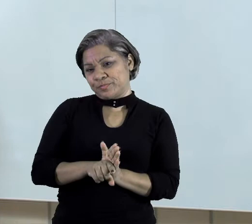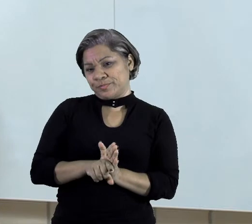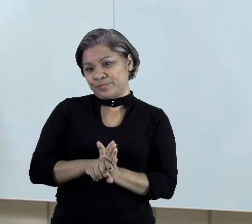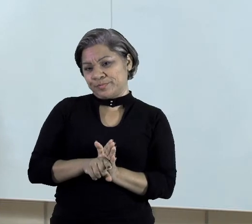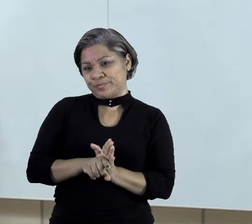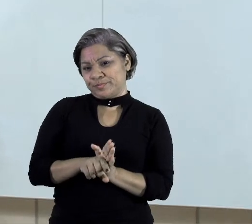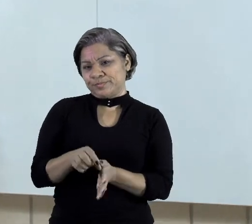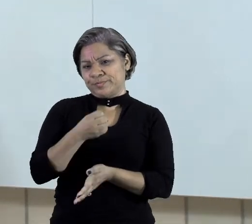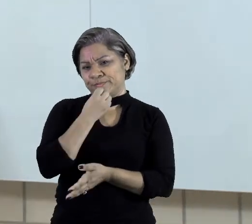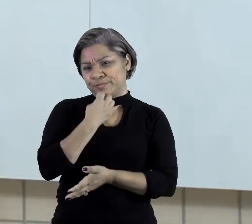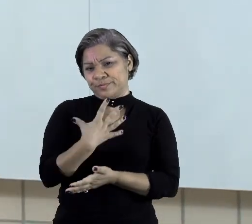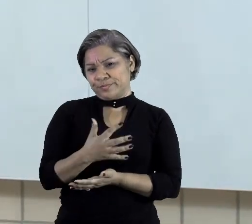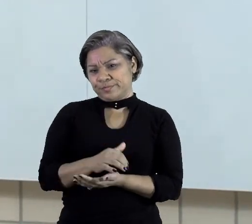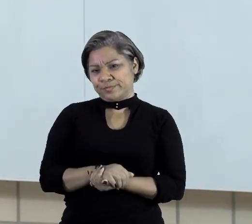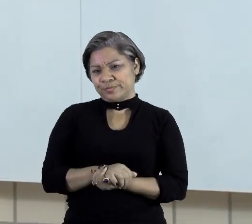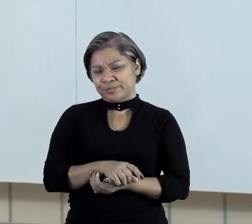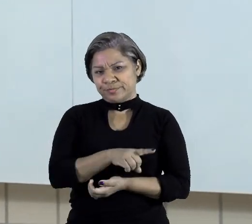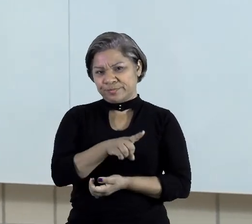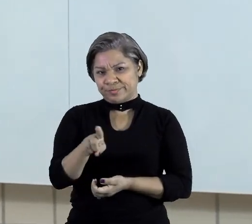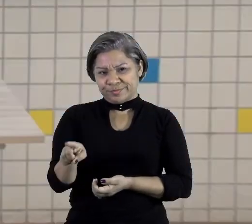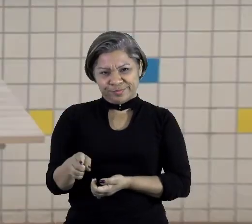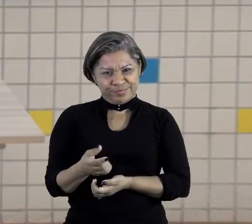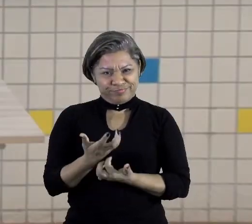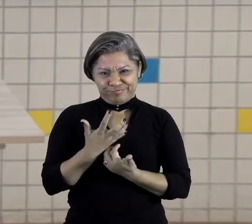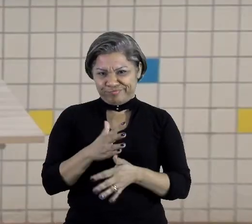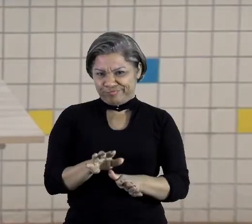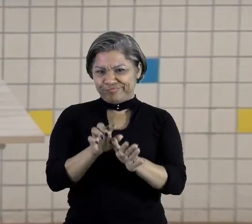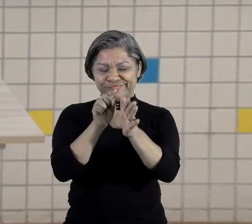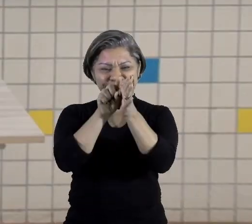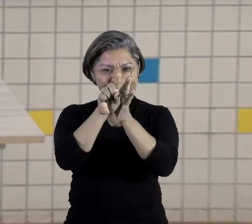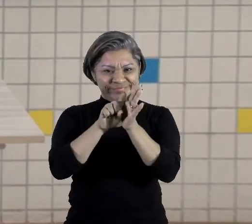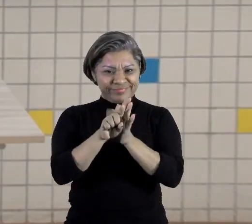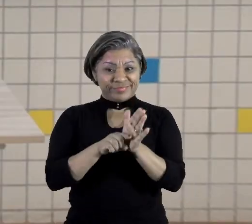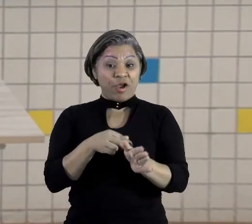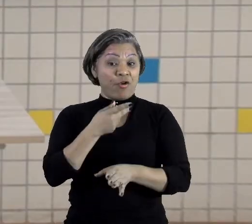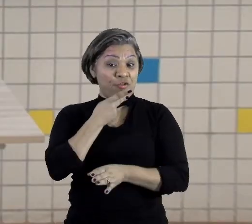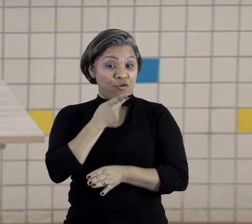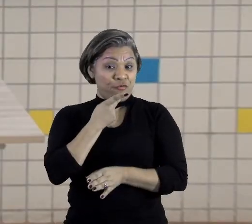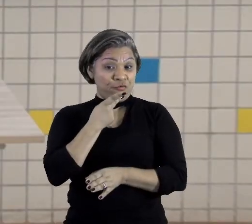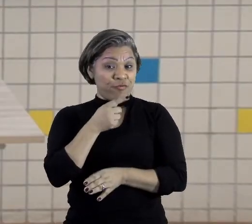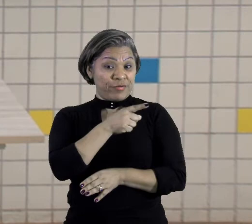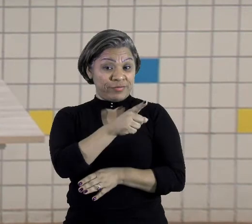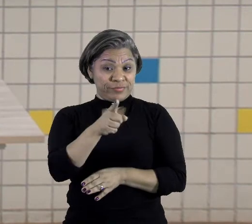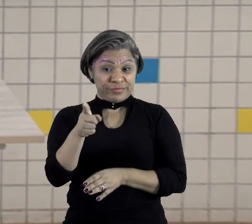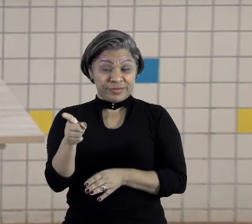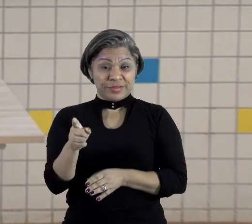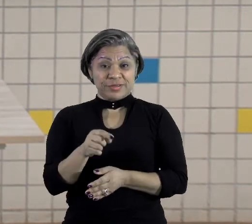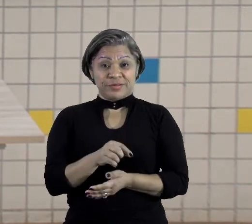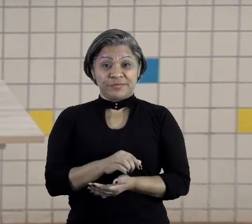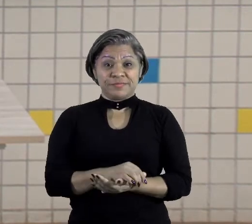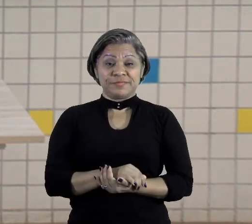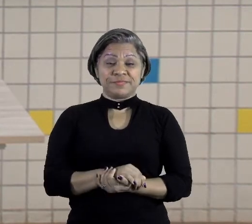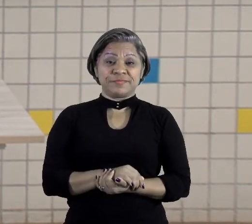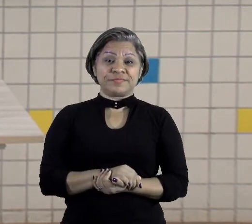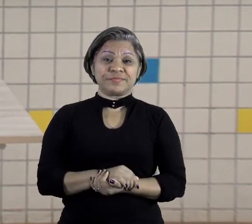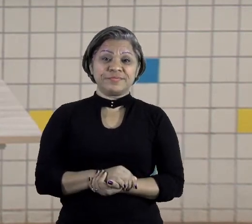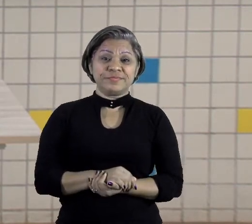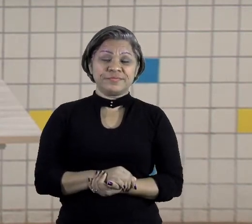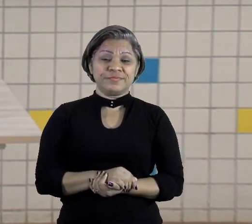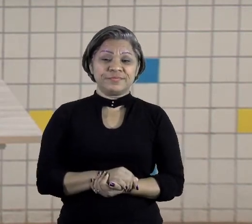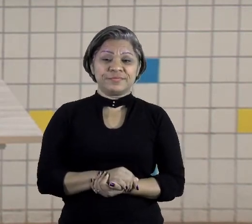Muito bem, vocês não querem pesquisar, não? Pois eu vou falar para vocês quais são essas cidades